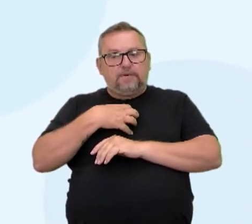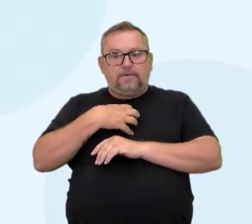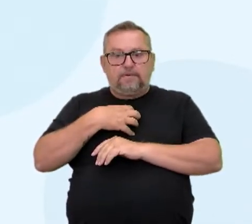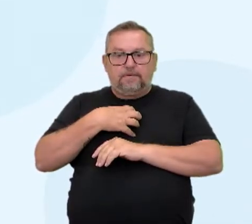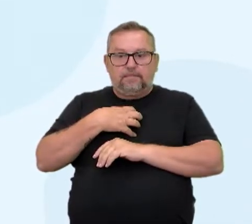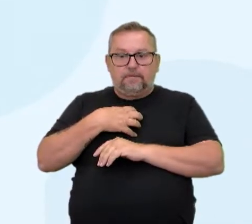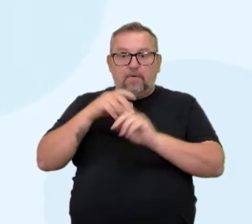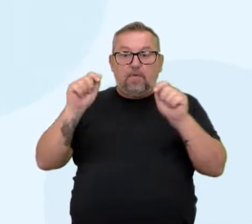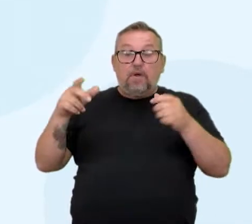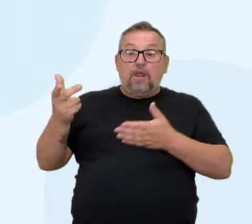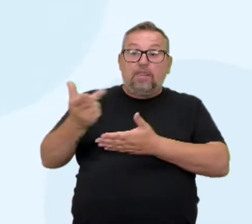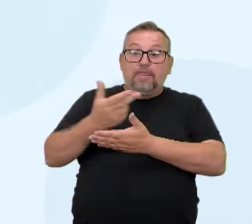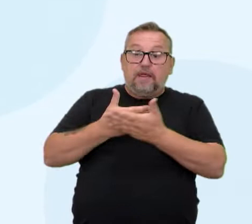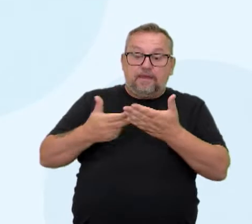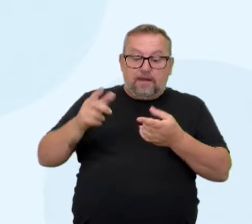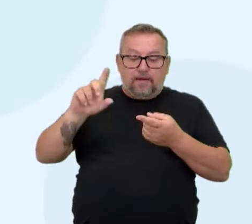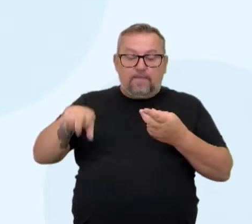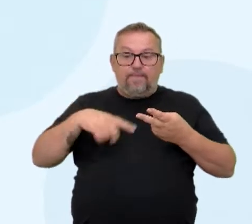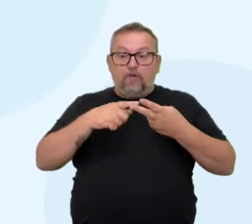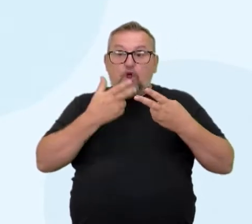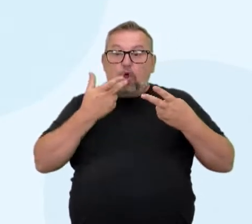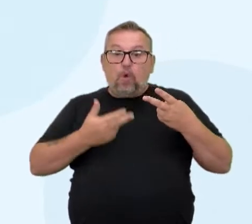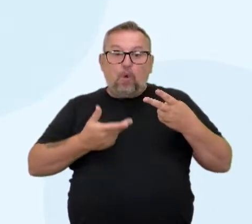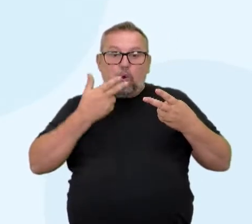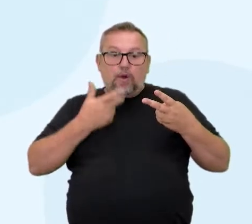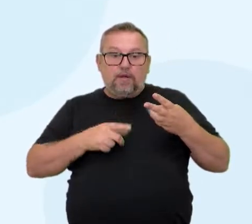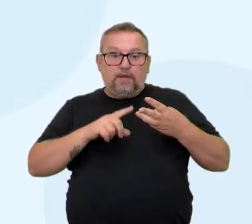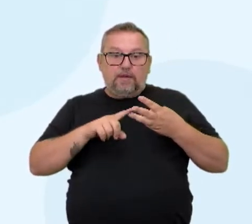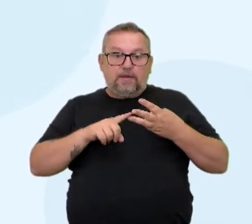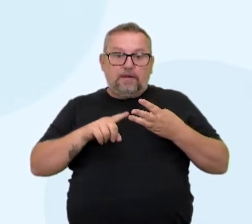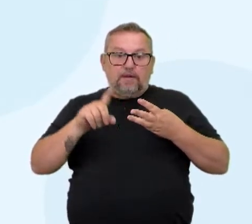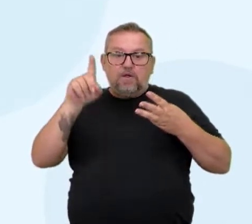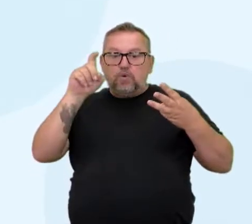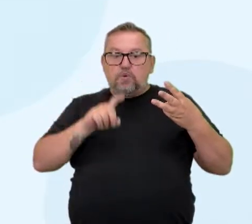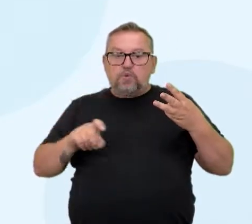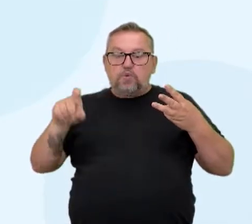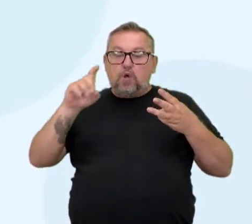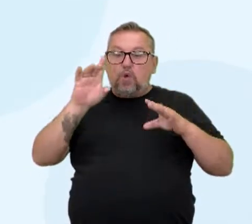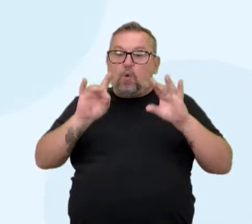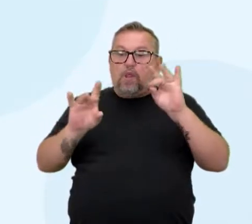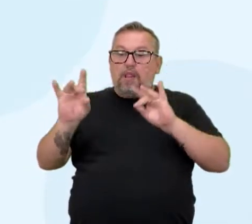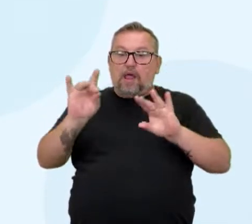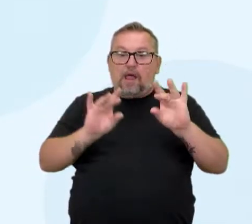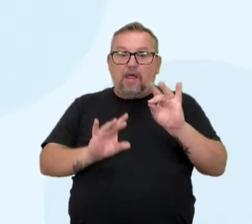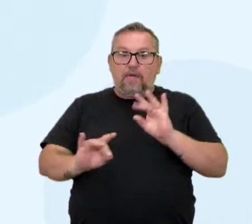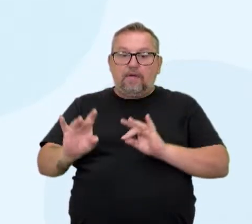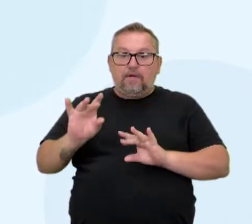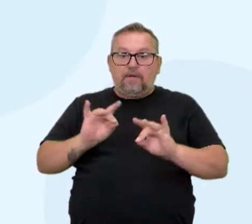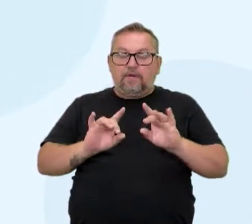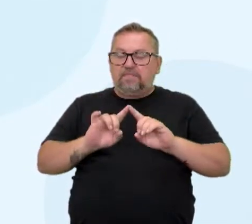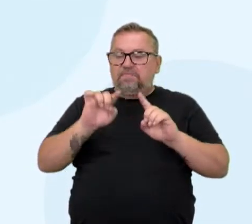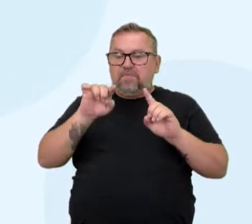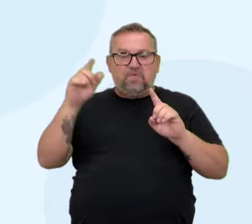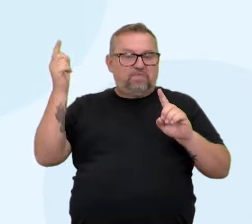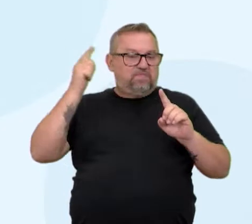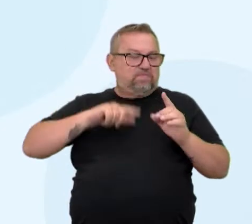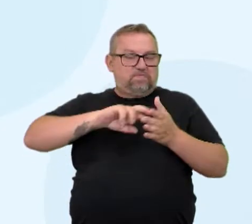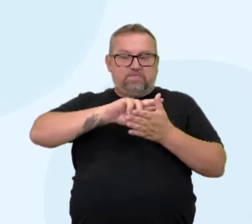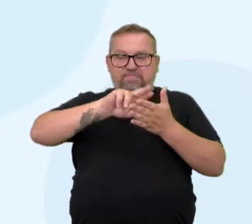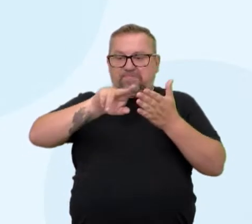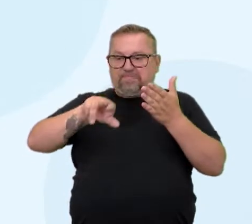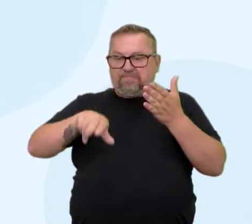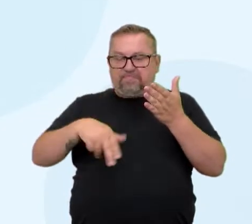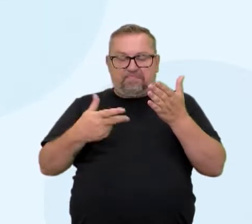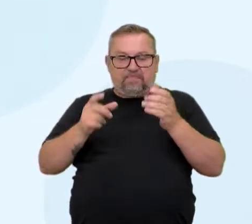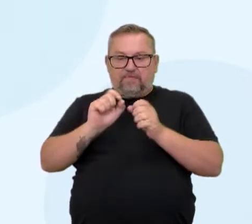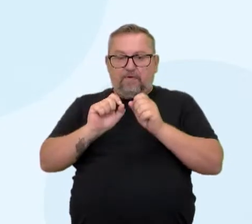podem ser desenhos, cores, grafitagem, colagem. O que você consegue tornar o seu